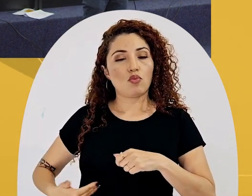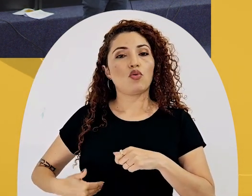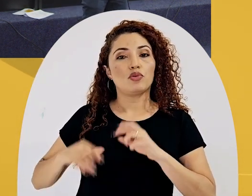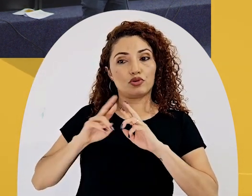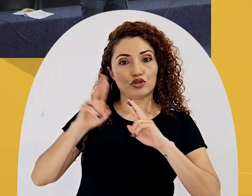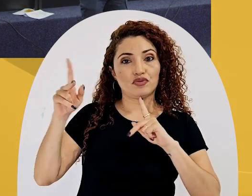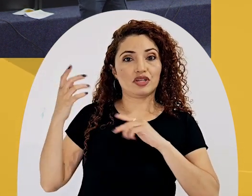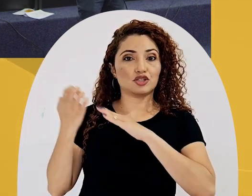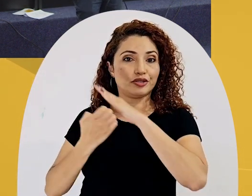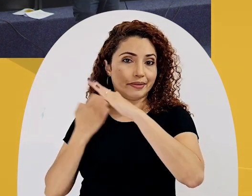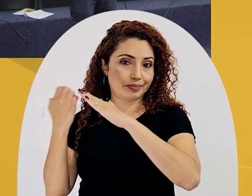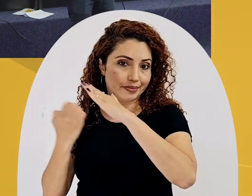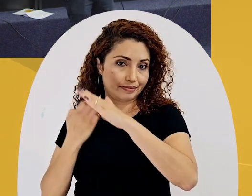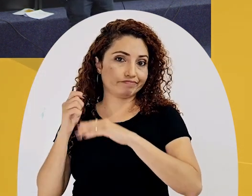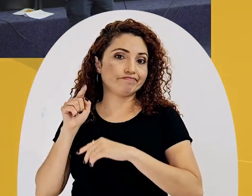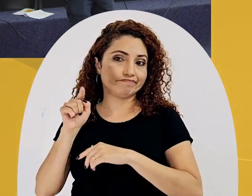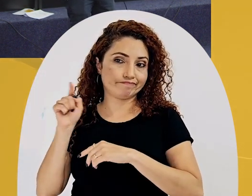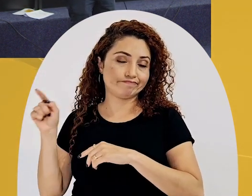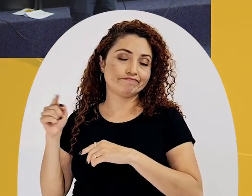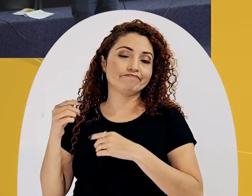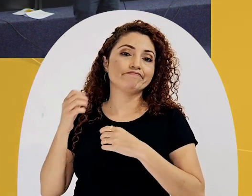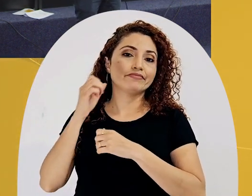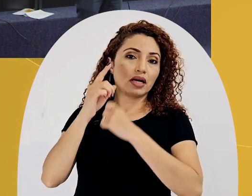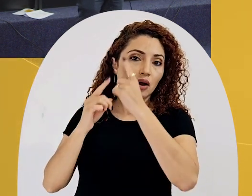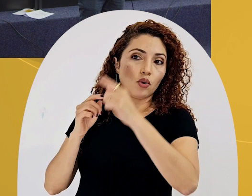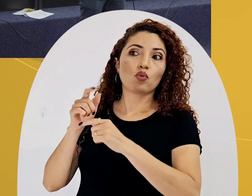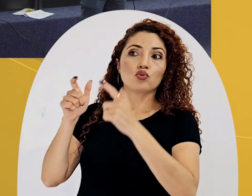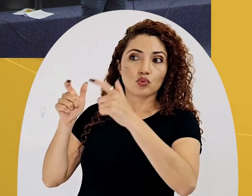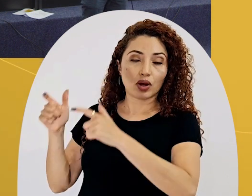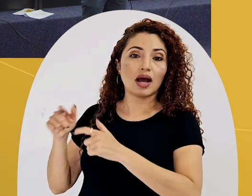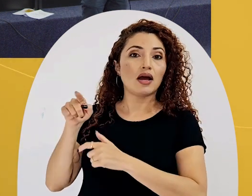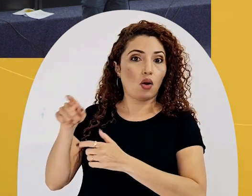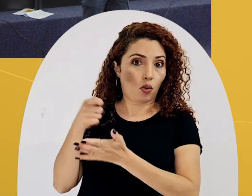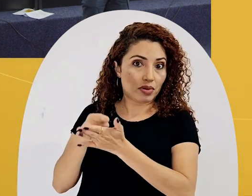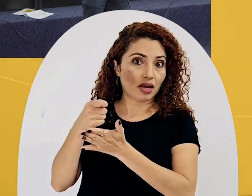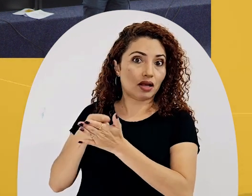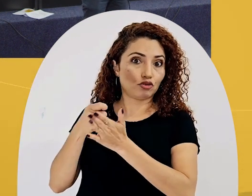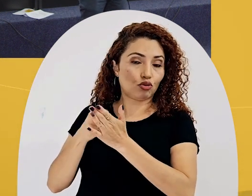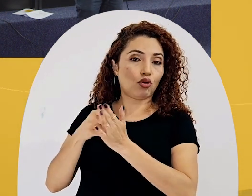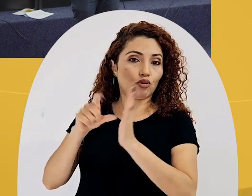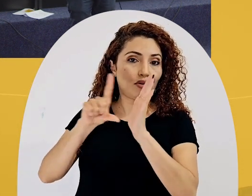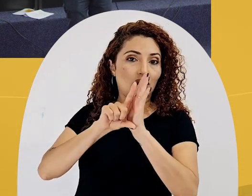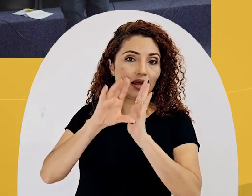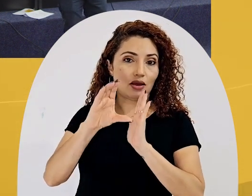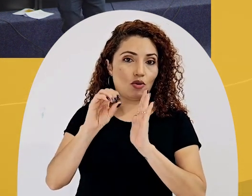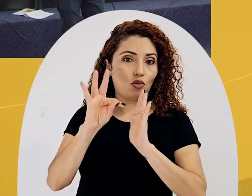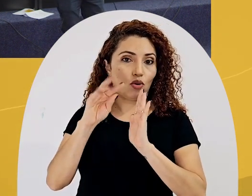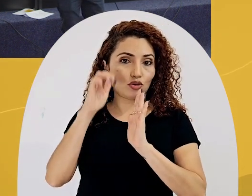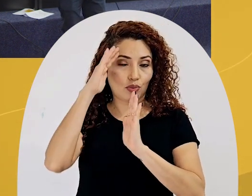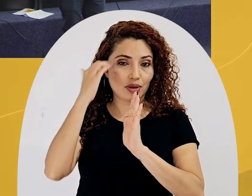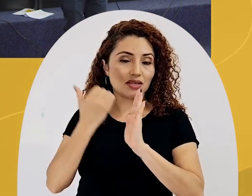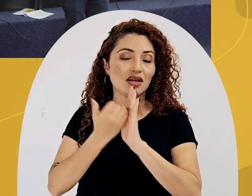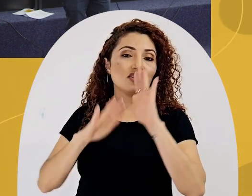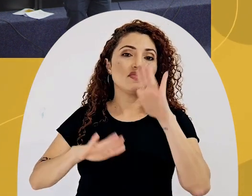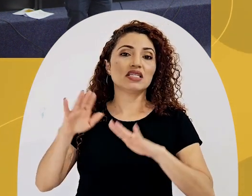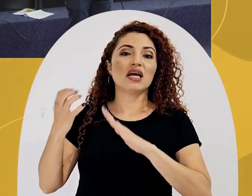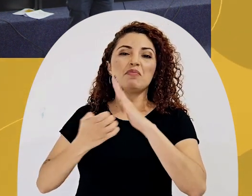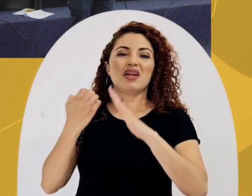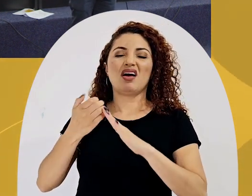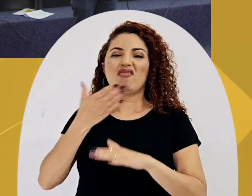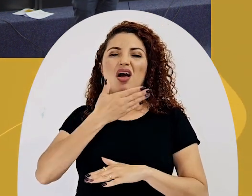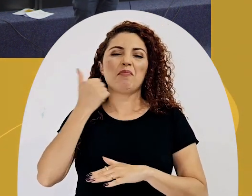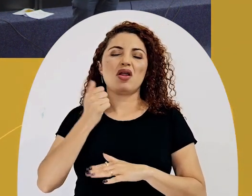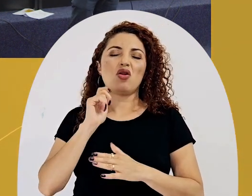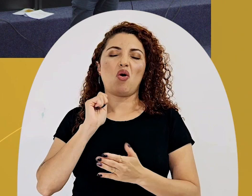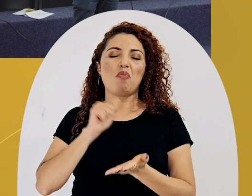no mundo das empresas, no mundo corporativo, que muitos lugares que têm cota, que são obrigatórias, né, e às vezes as